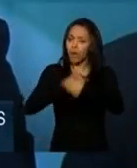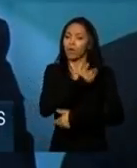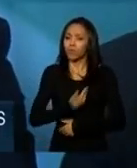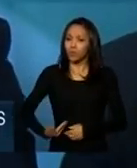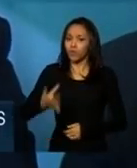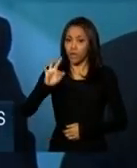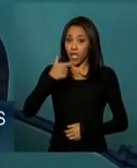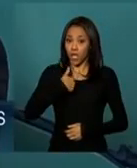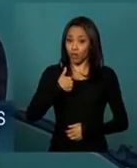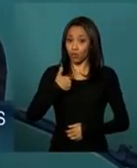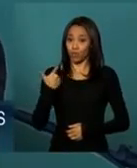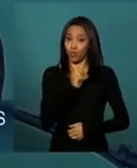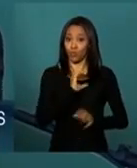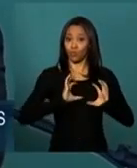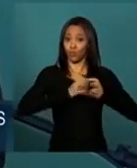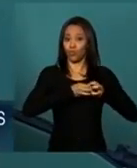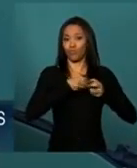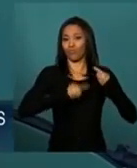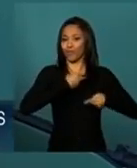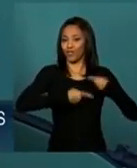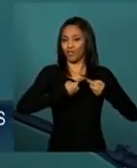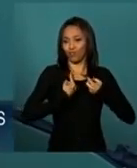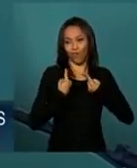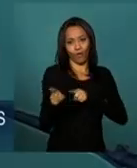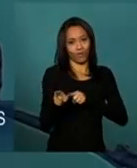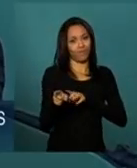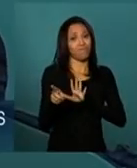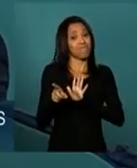é de oposição, mas mesmo assim,